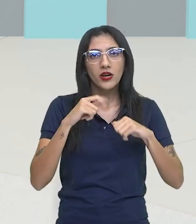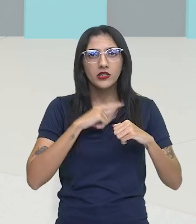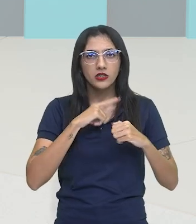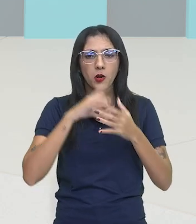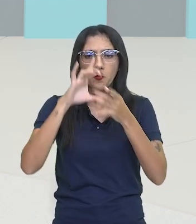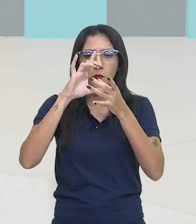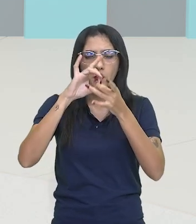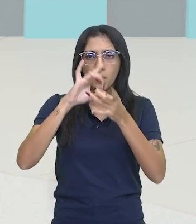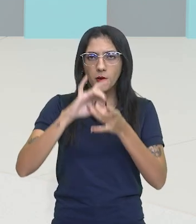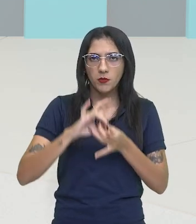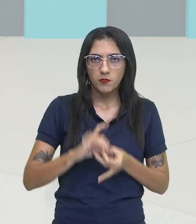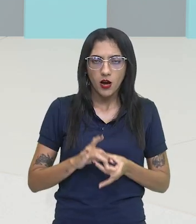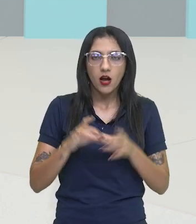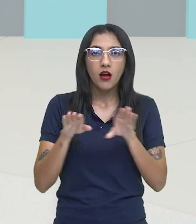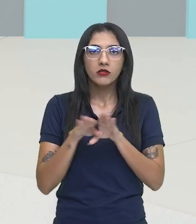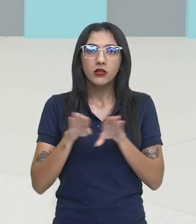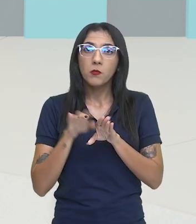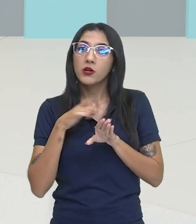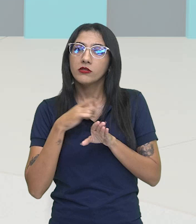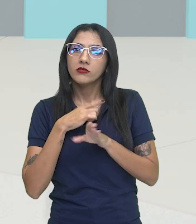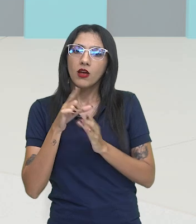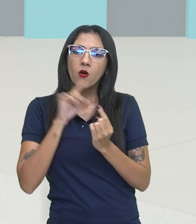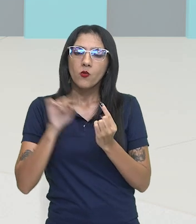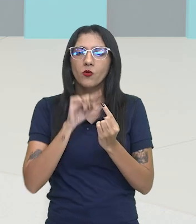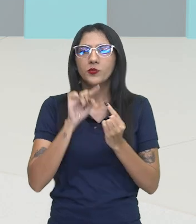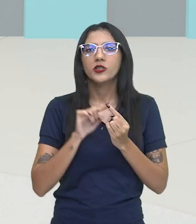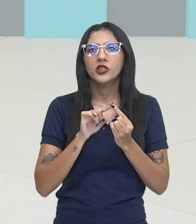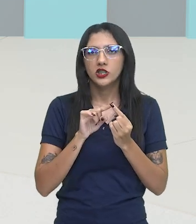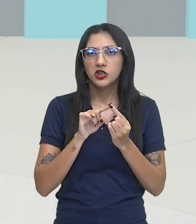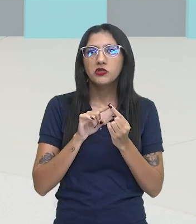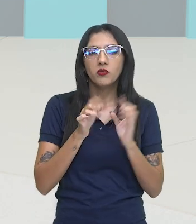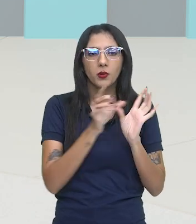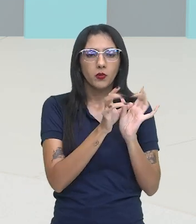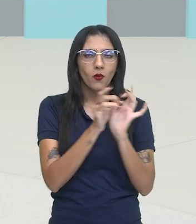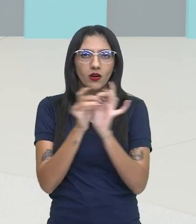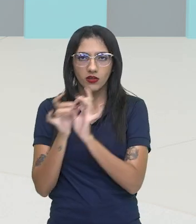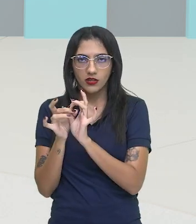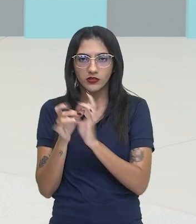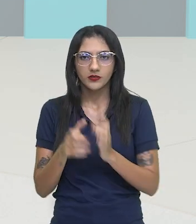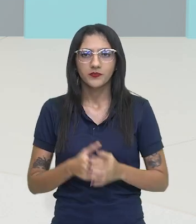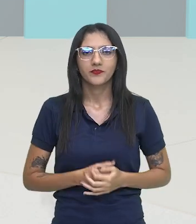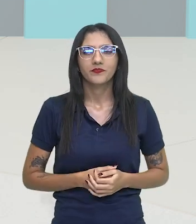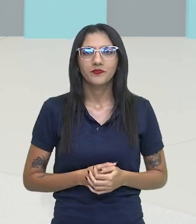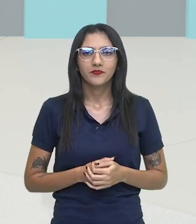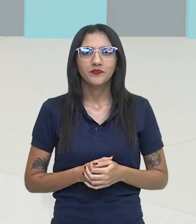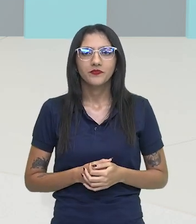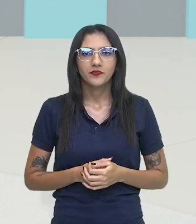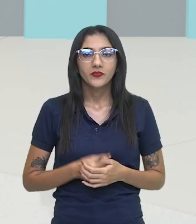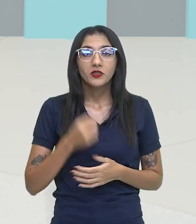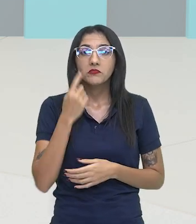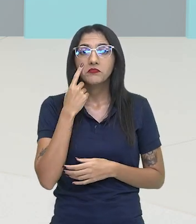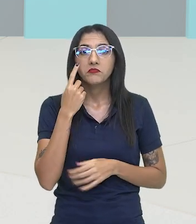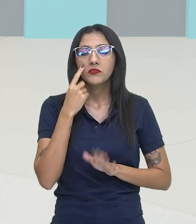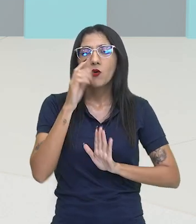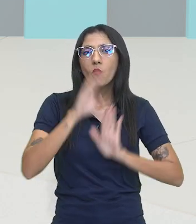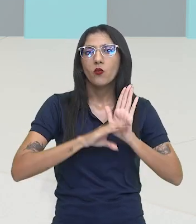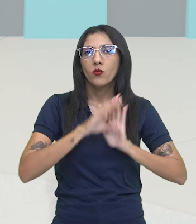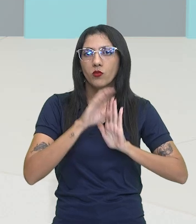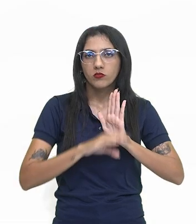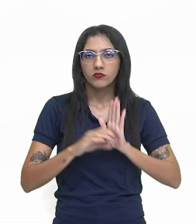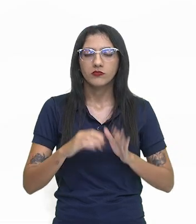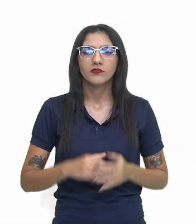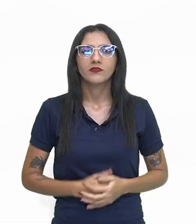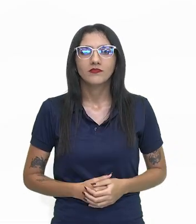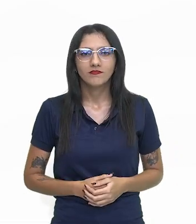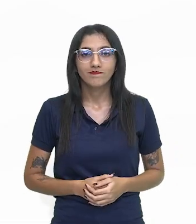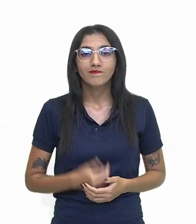ligação e, consequentemente, produzir uma lógica que vai ser a coerência, tá bom? Quero que vocês acompanhem comigo o conceito de coesão